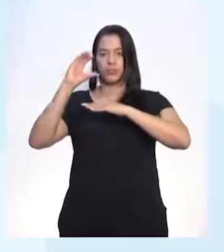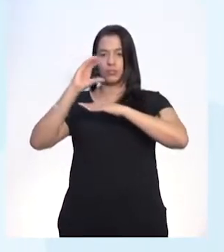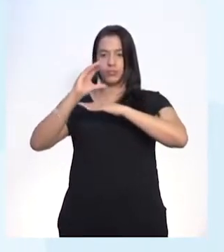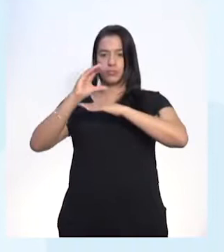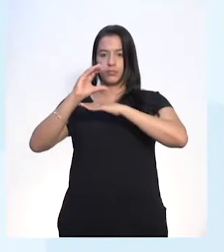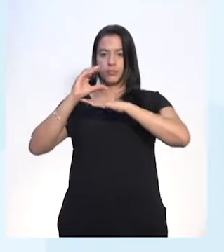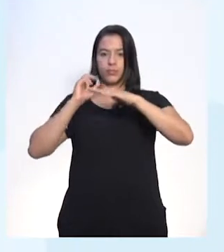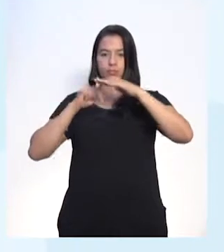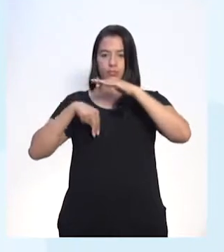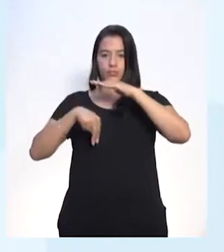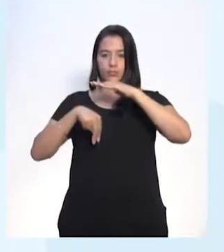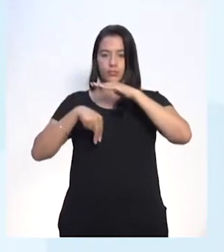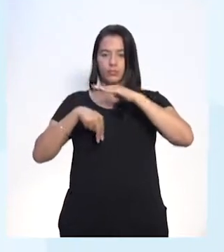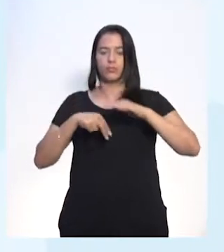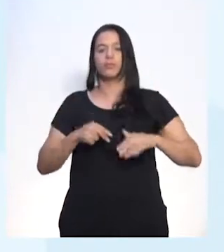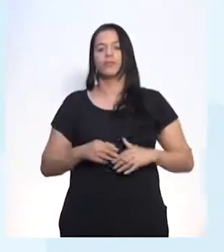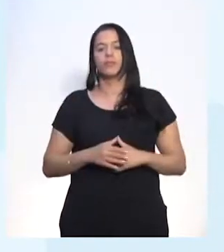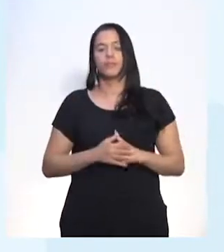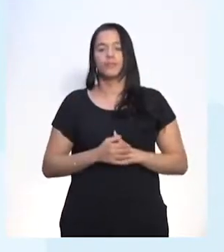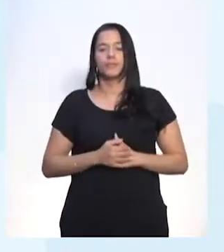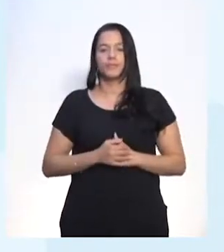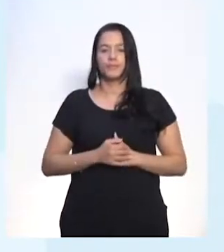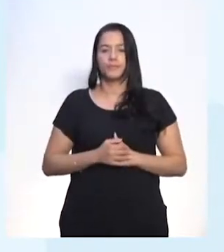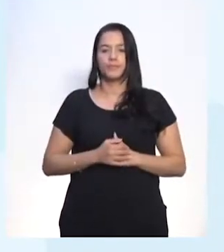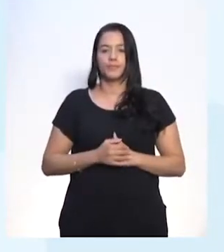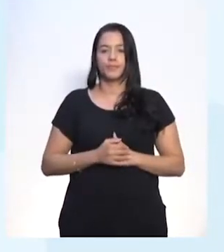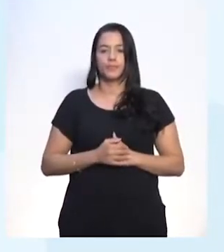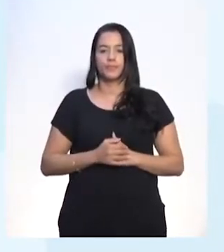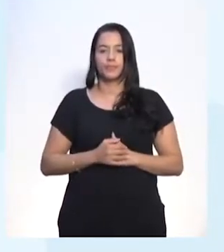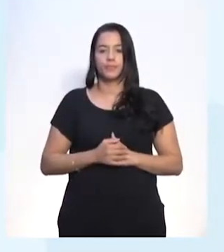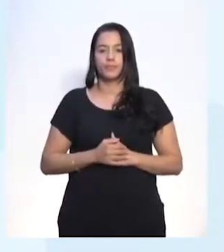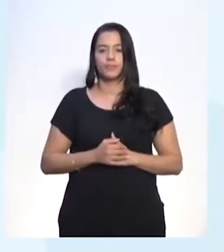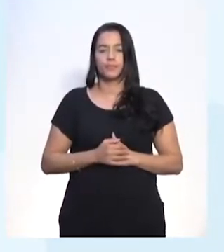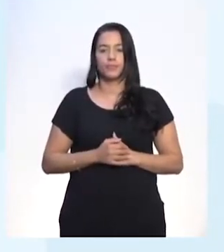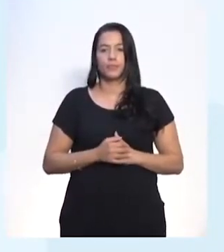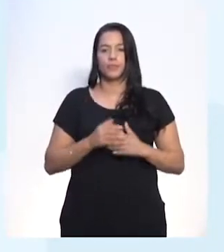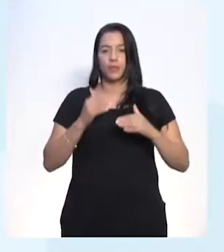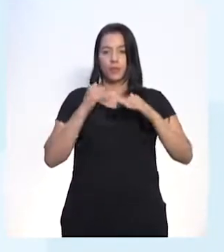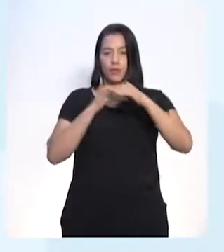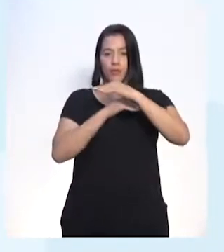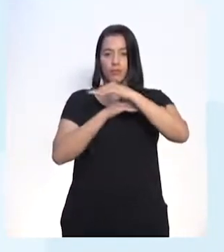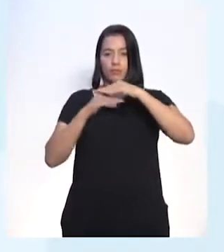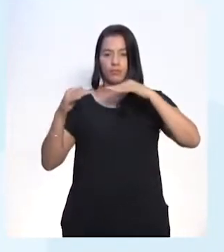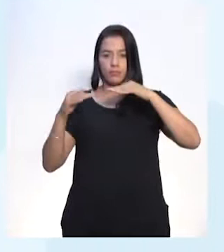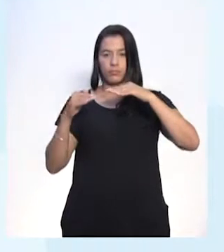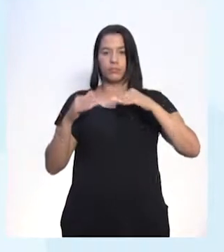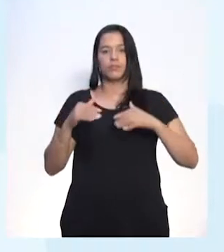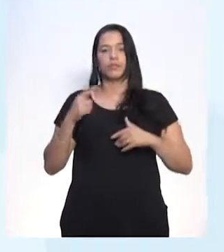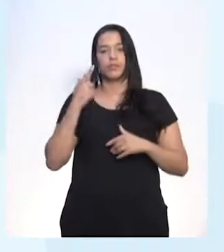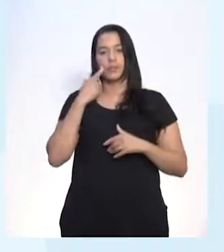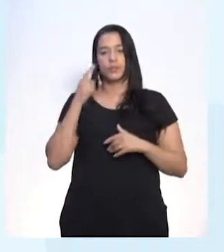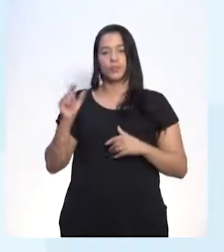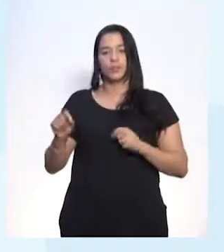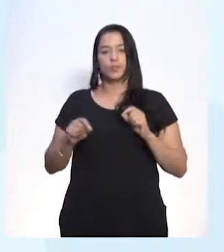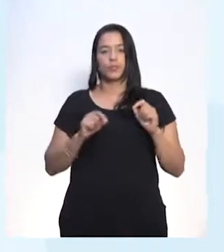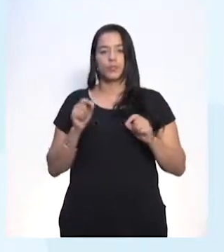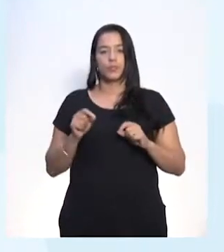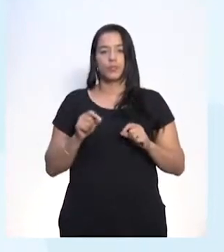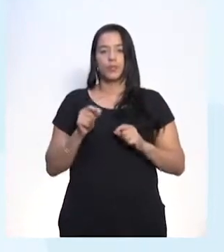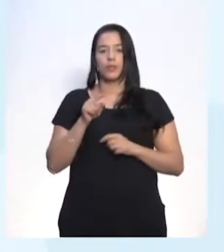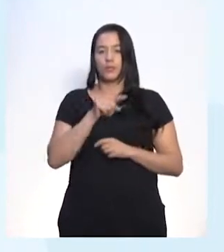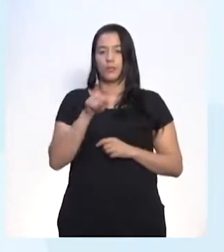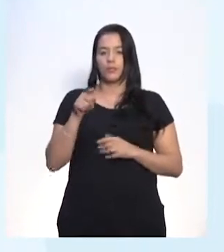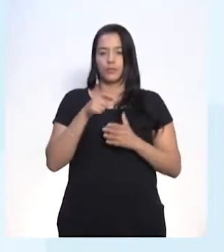C, que é igual a C vezes N. Embaixo está assim. Escreva